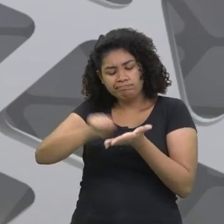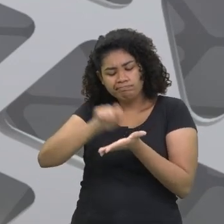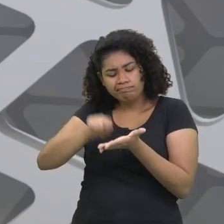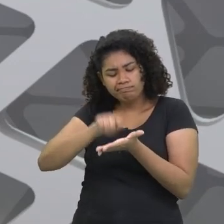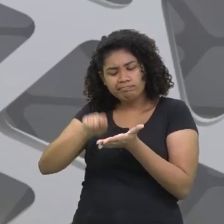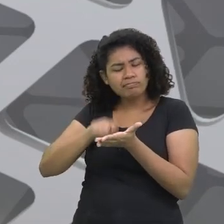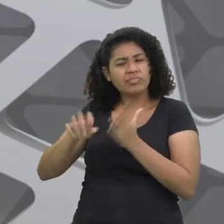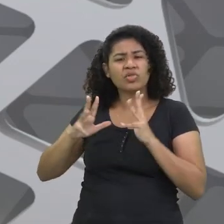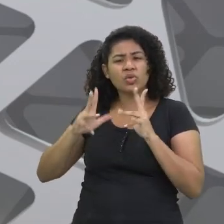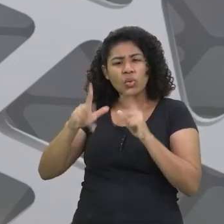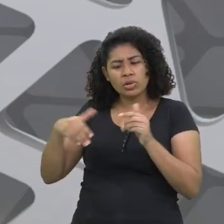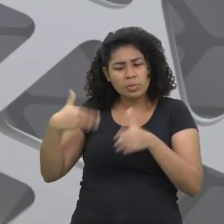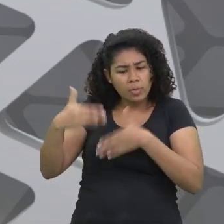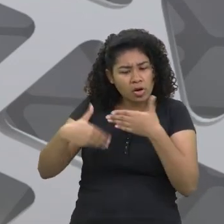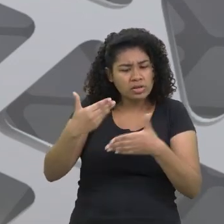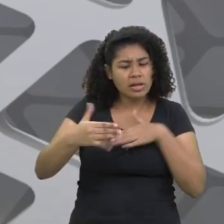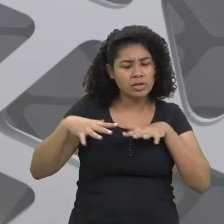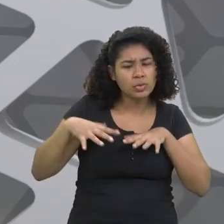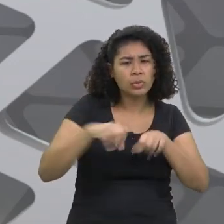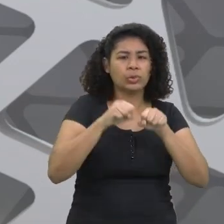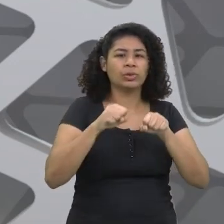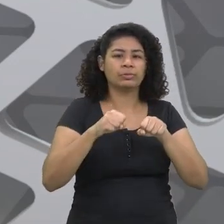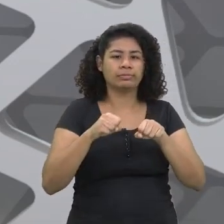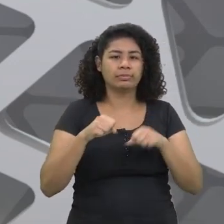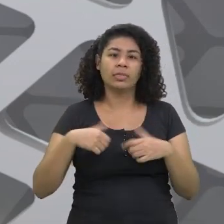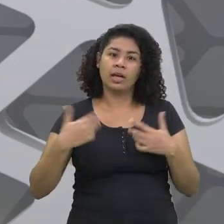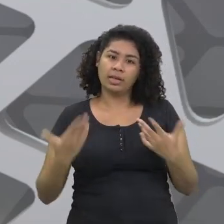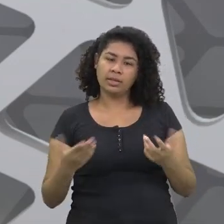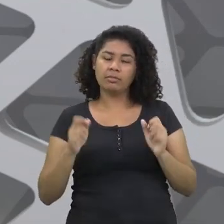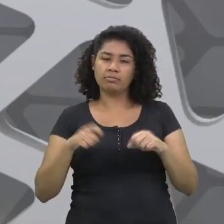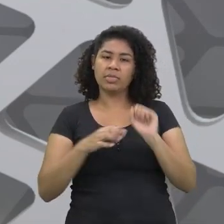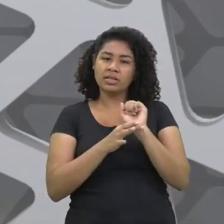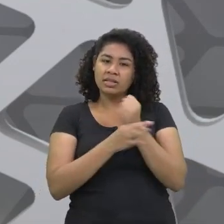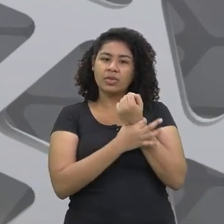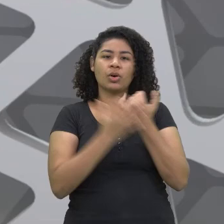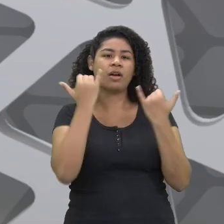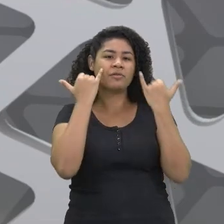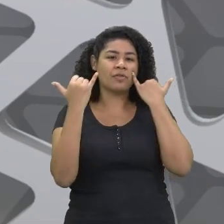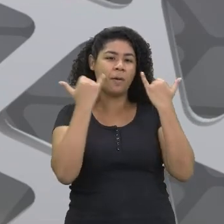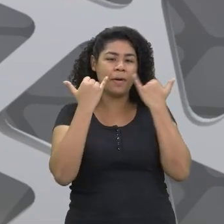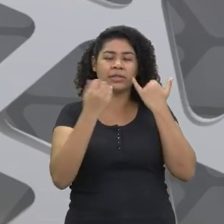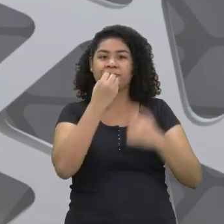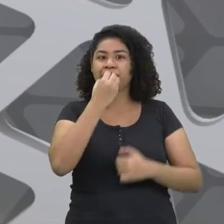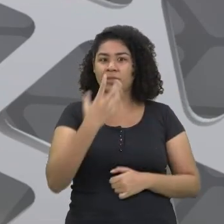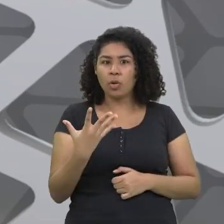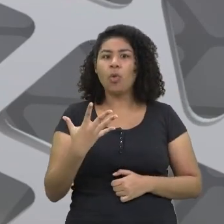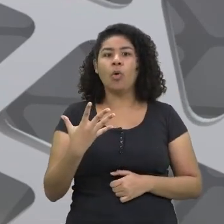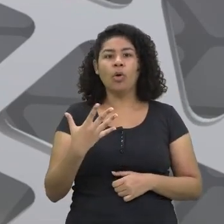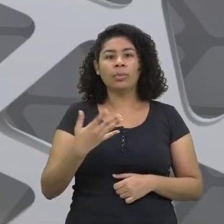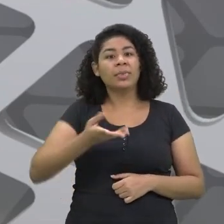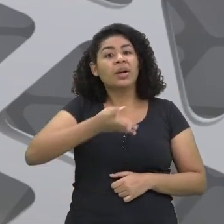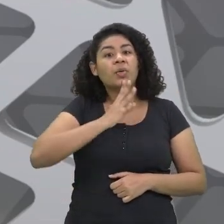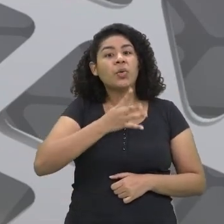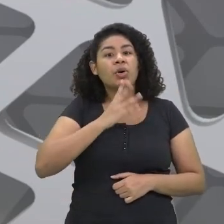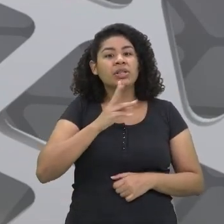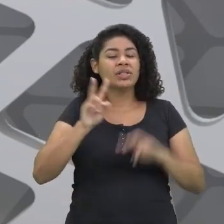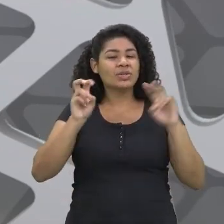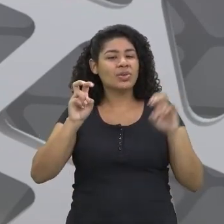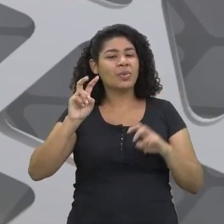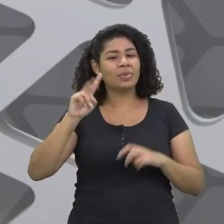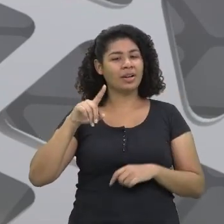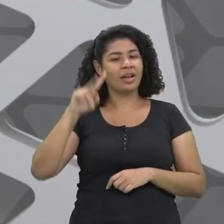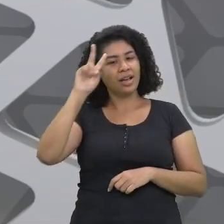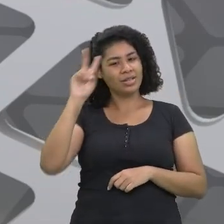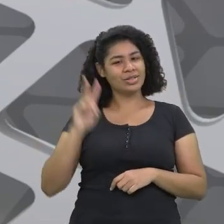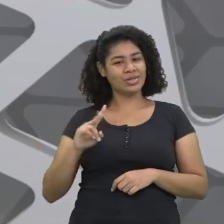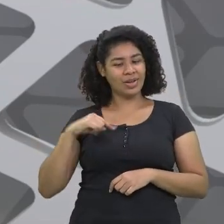o processo colonial como aconteceu. Então isso nos garantiu, claro, diversas informações para conhecer, por exemplo, a nossa história no processo